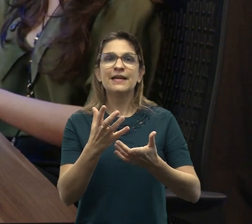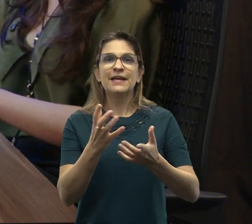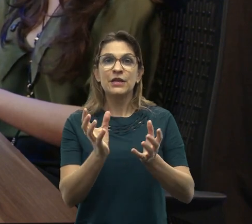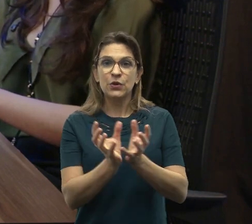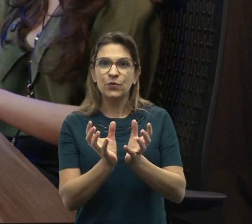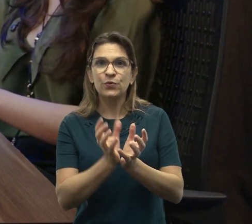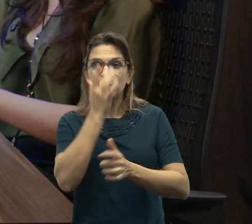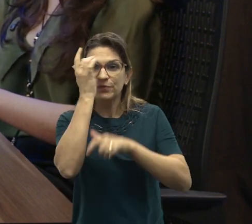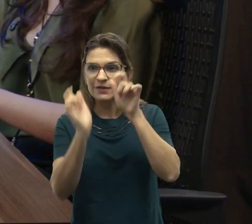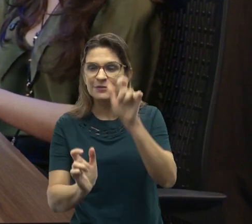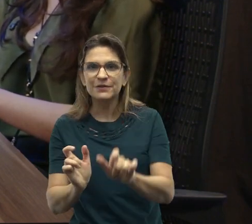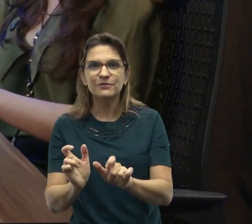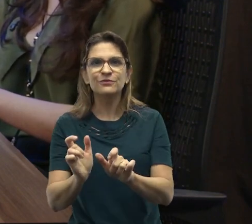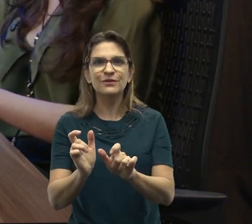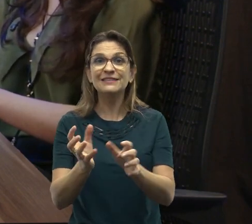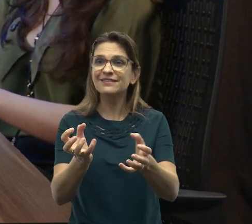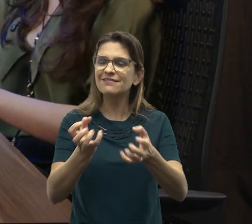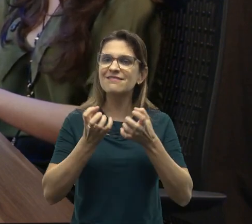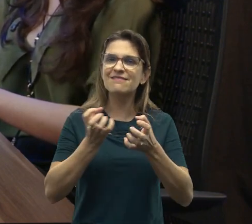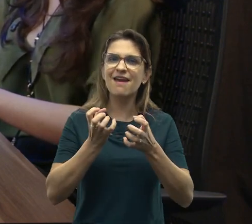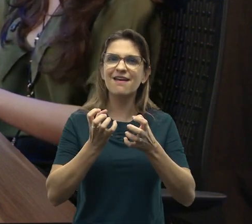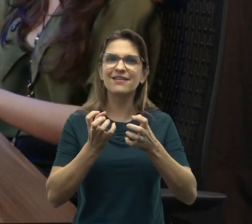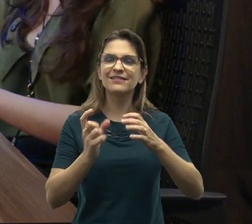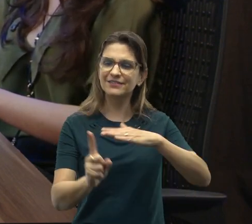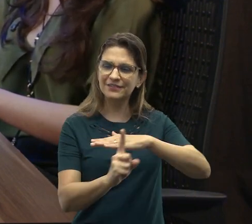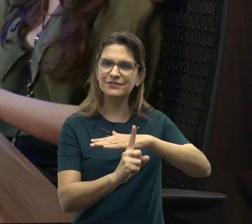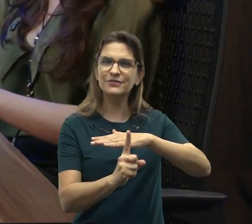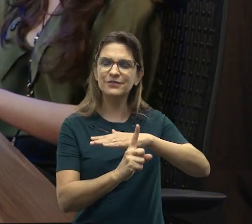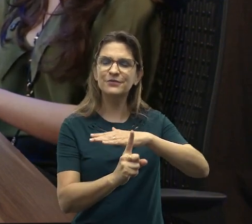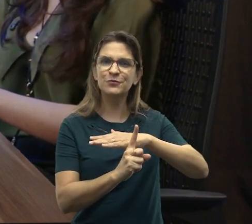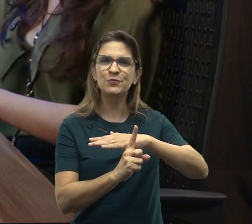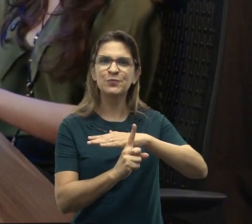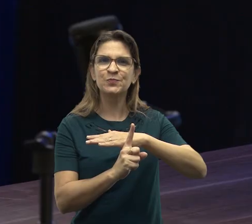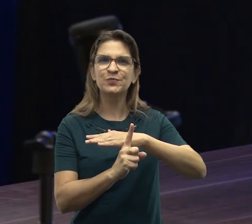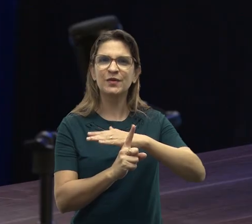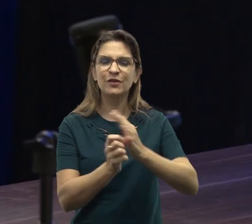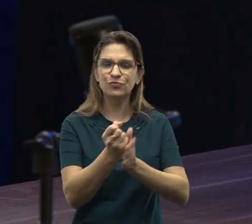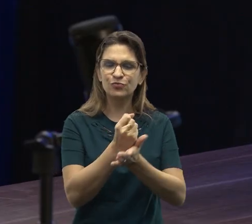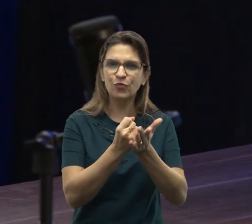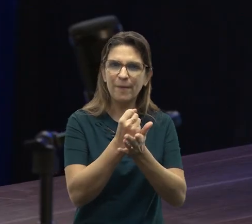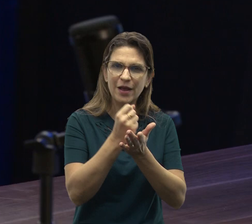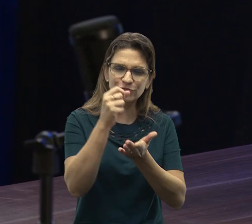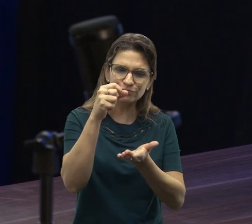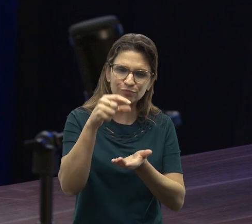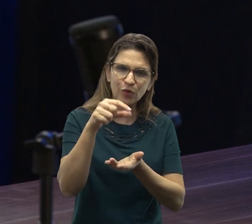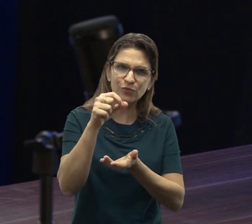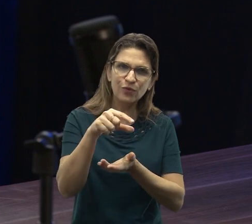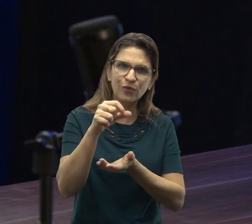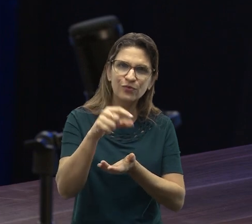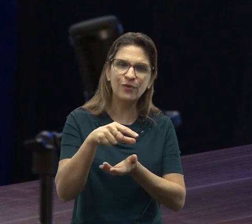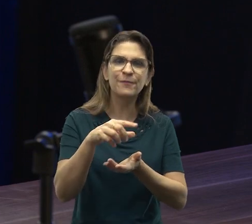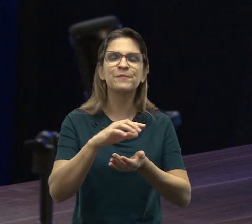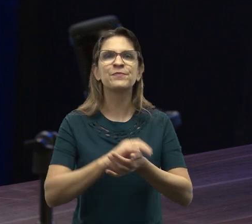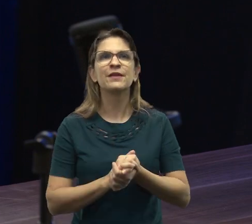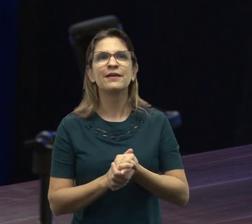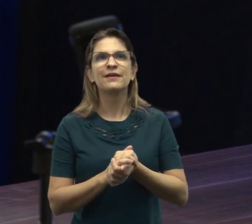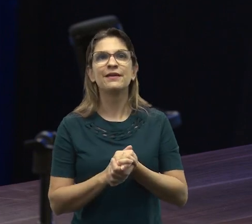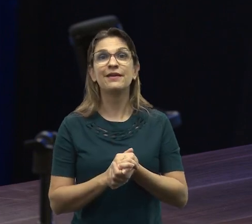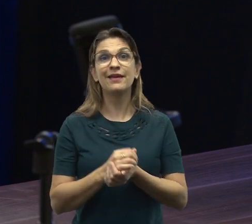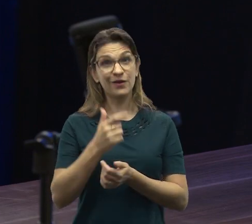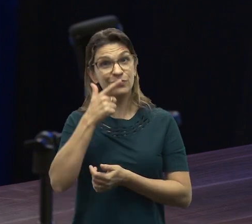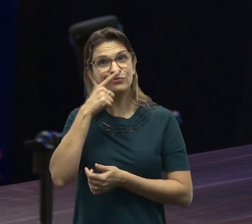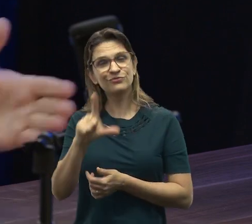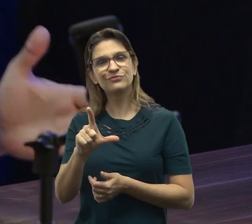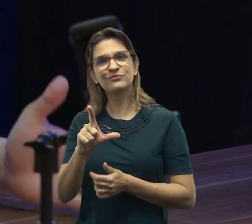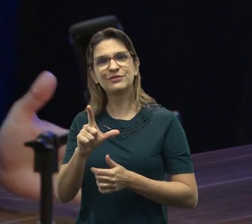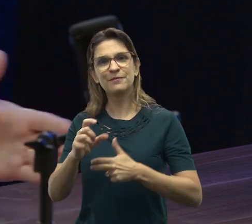esse tratamento. Então, a gente tentou implementar no mandato passado uma lei que realmente possibilitasse o Poder